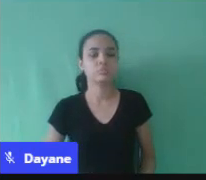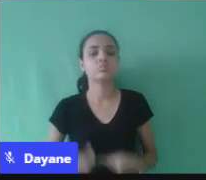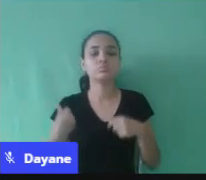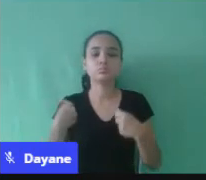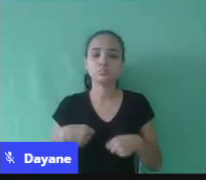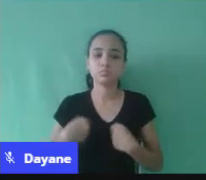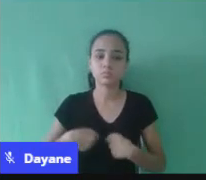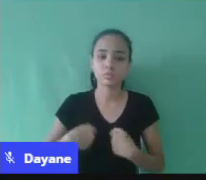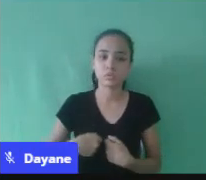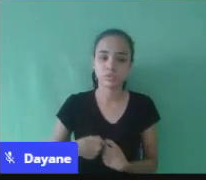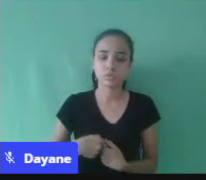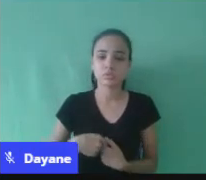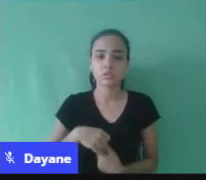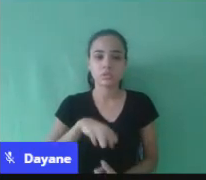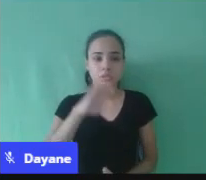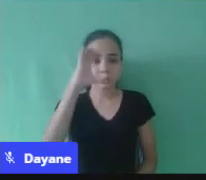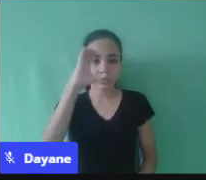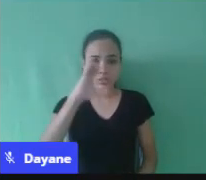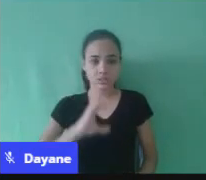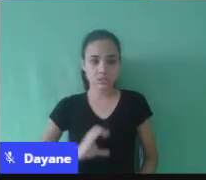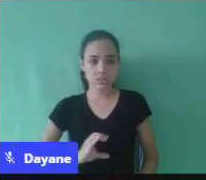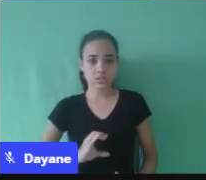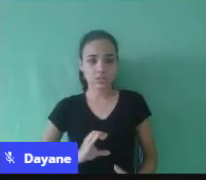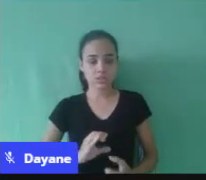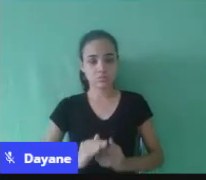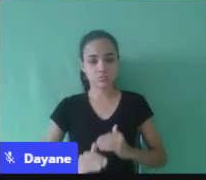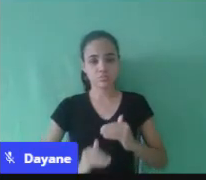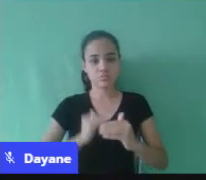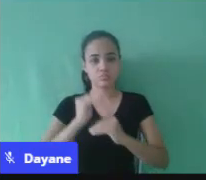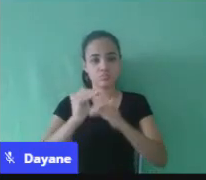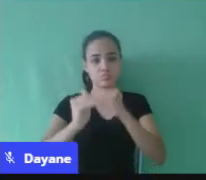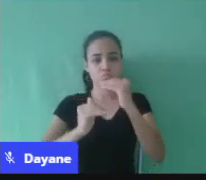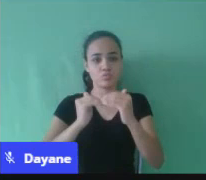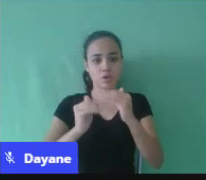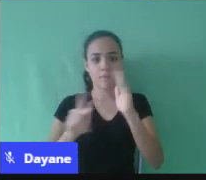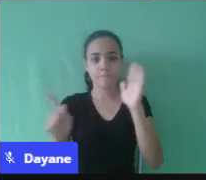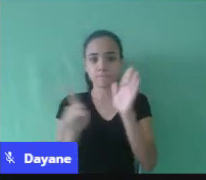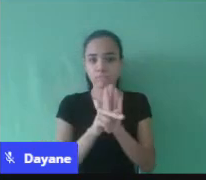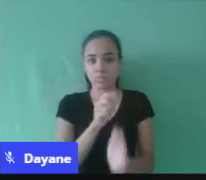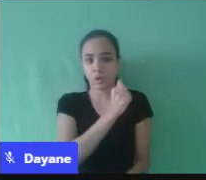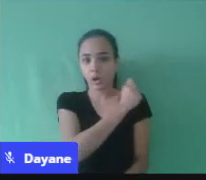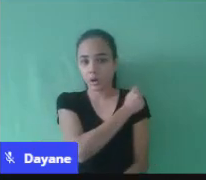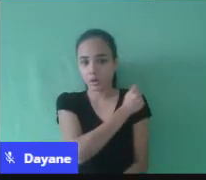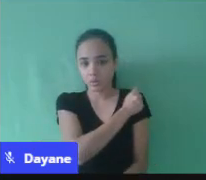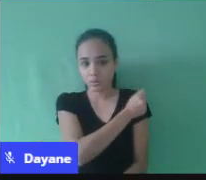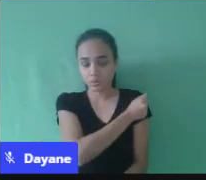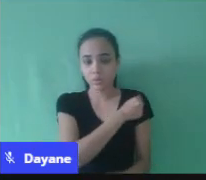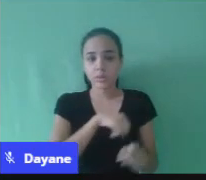nossos alunos, né? E também competências mais amplas, como de